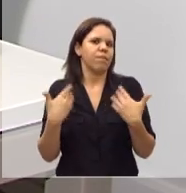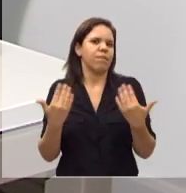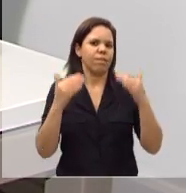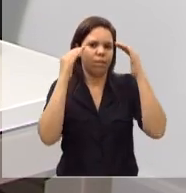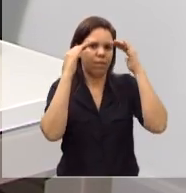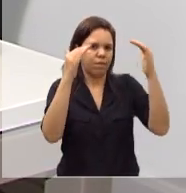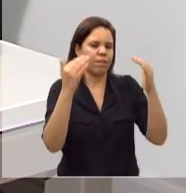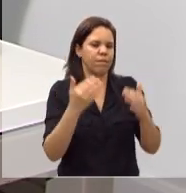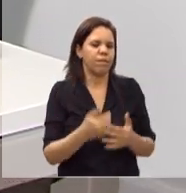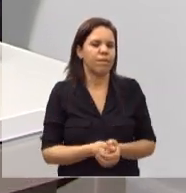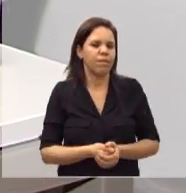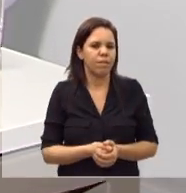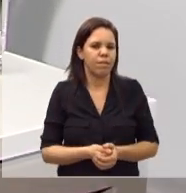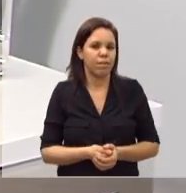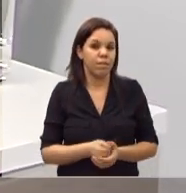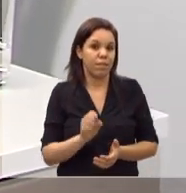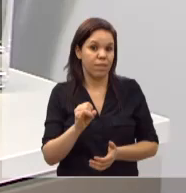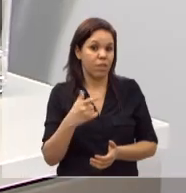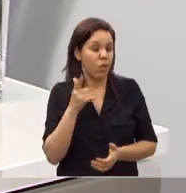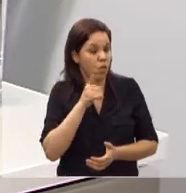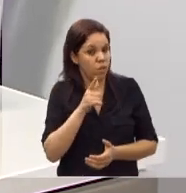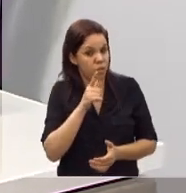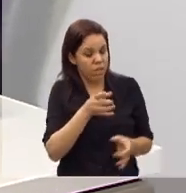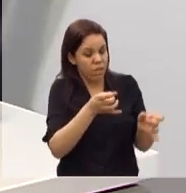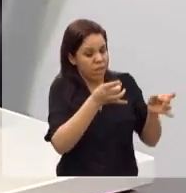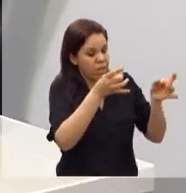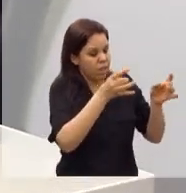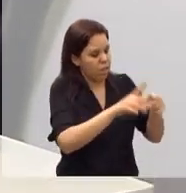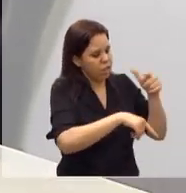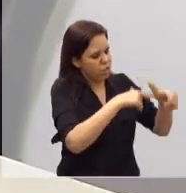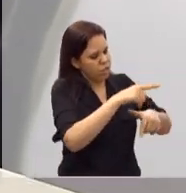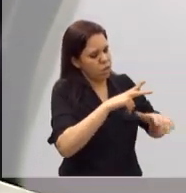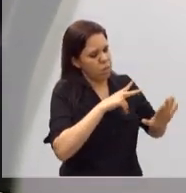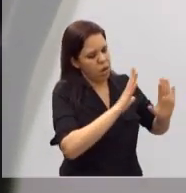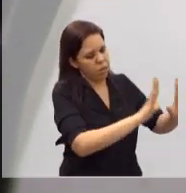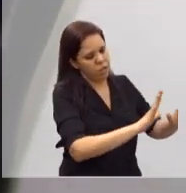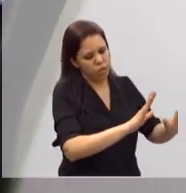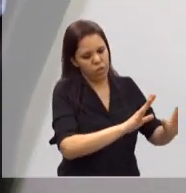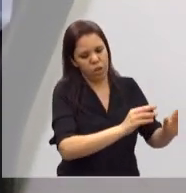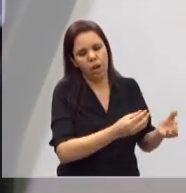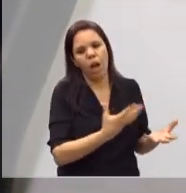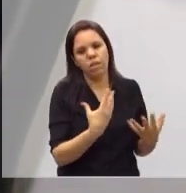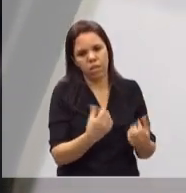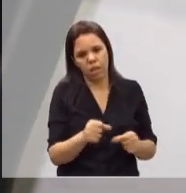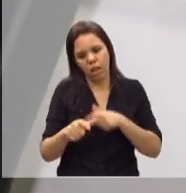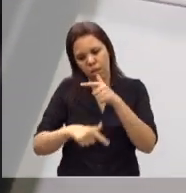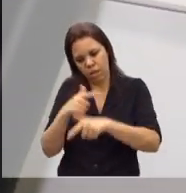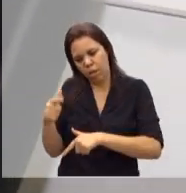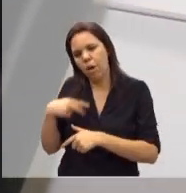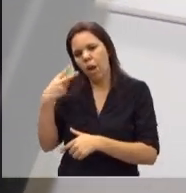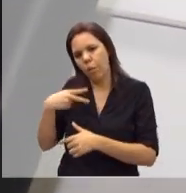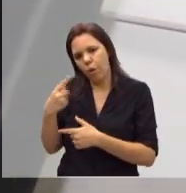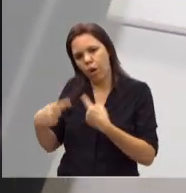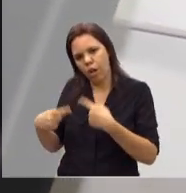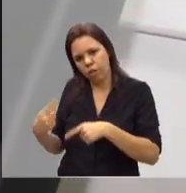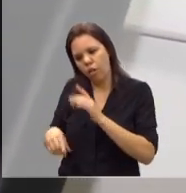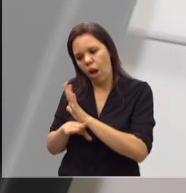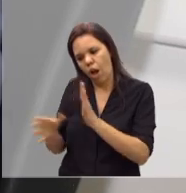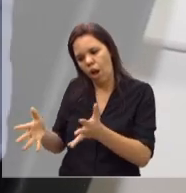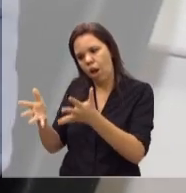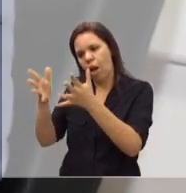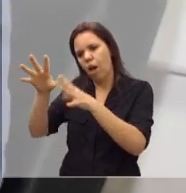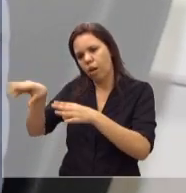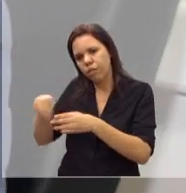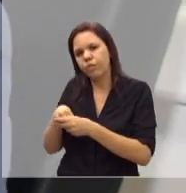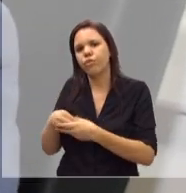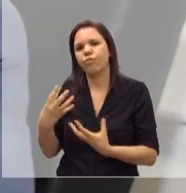honra, Viviane, porque se eu deixei a iniciativa privada e me propus vir para a vida pública, era para poder agregar, para poder ajudar.